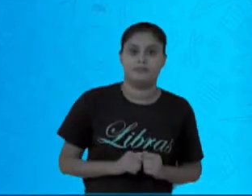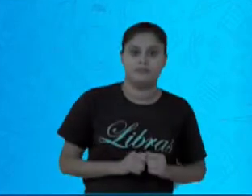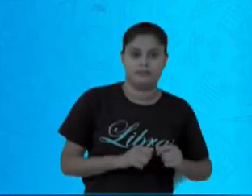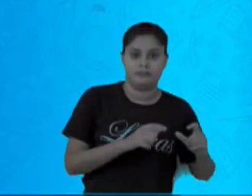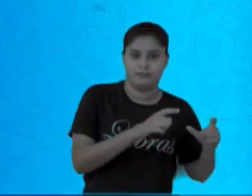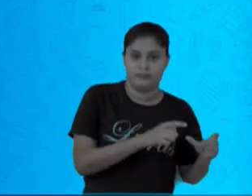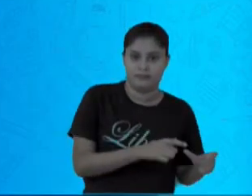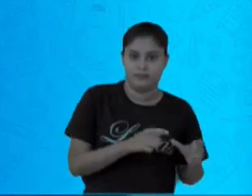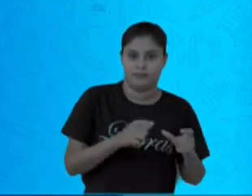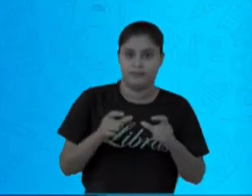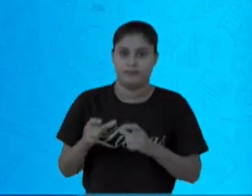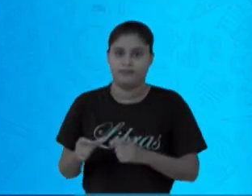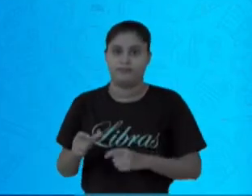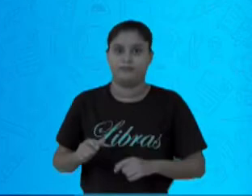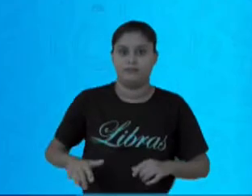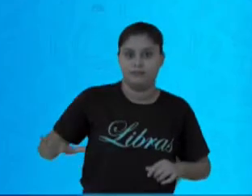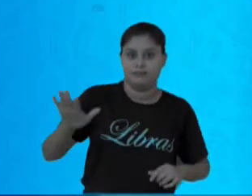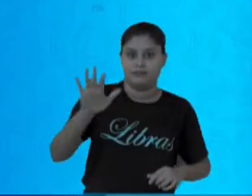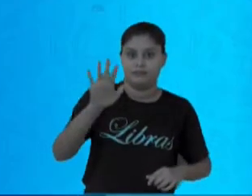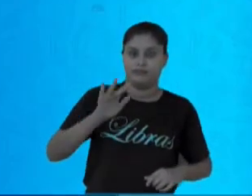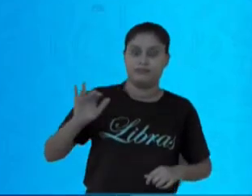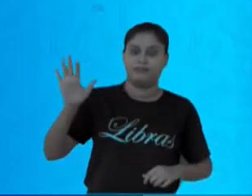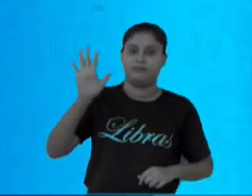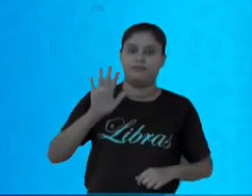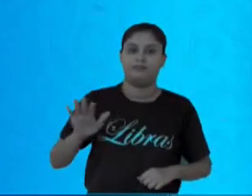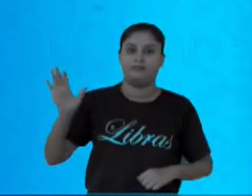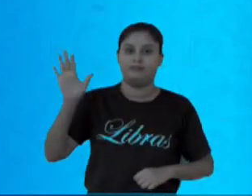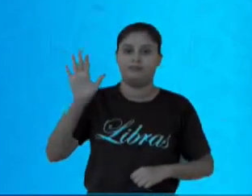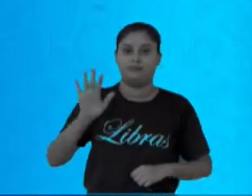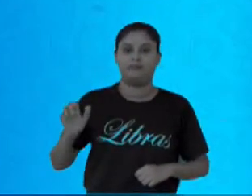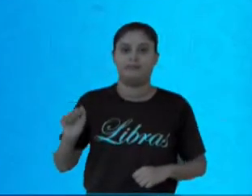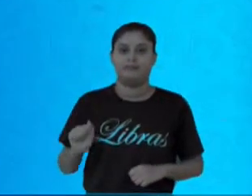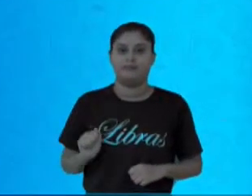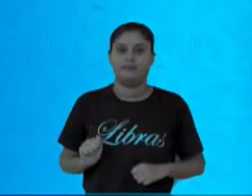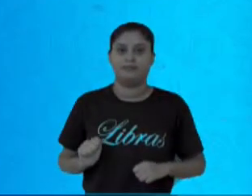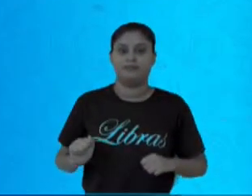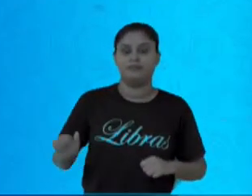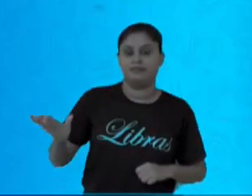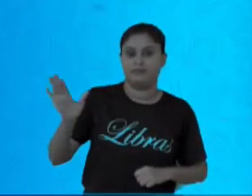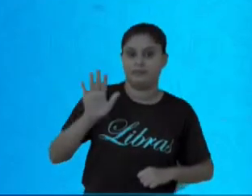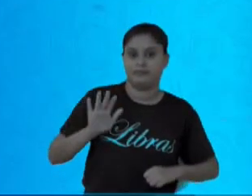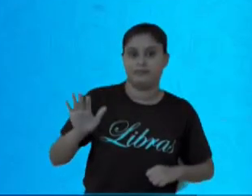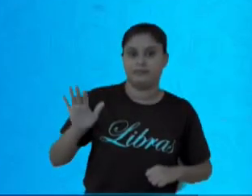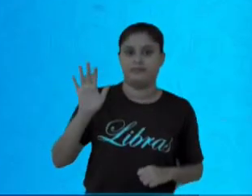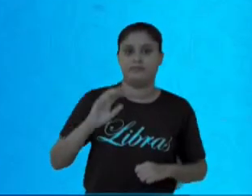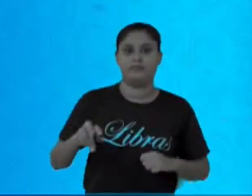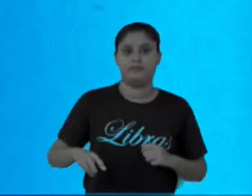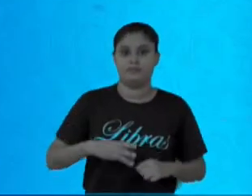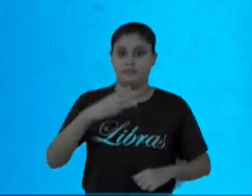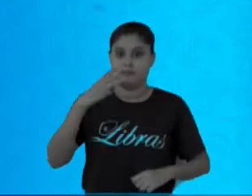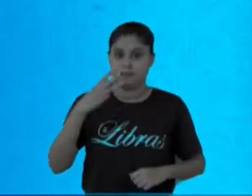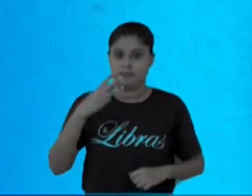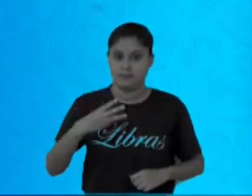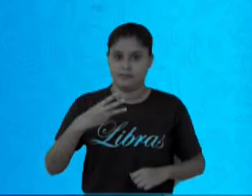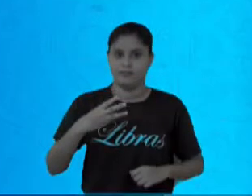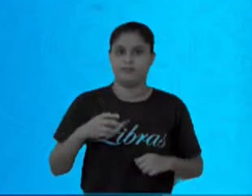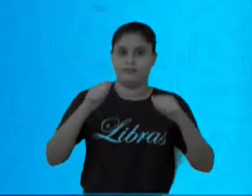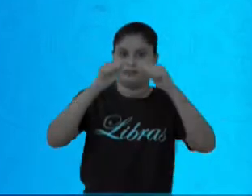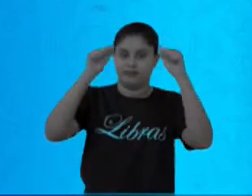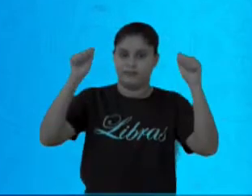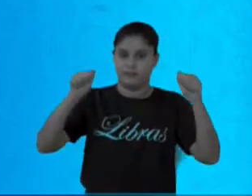fonte de renda vem da natureza. Nos sítios, chácaras e fazenda, existem três formas de